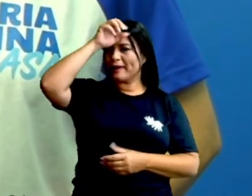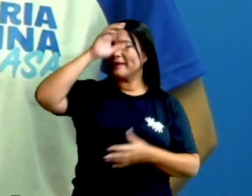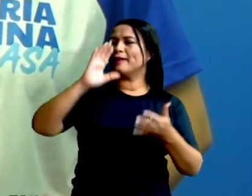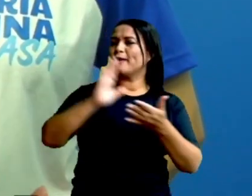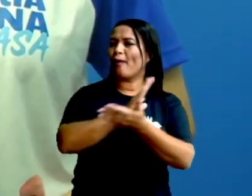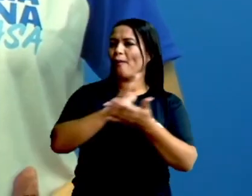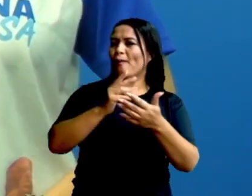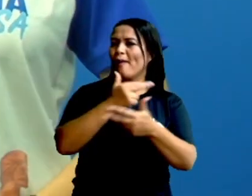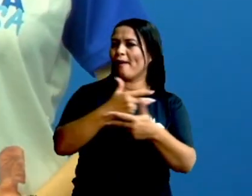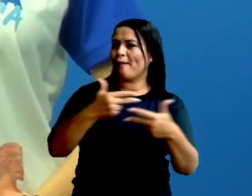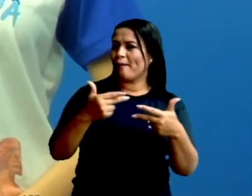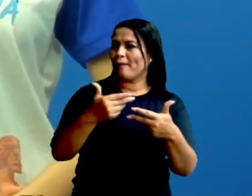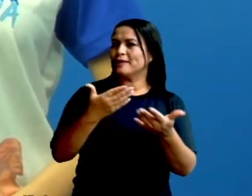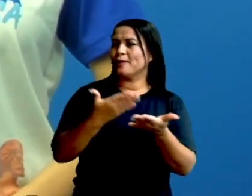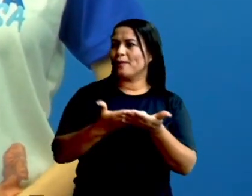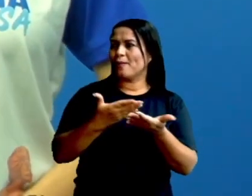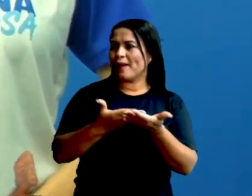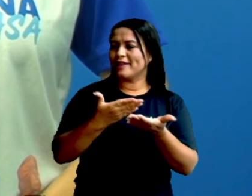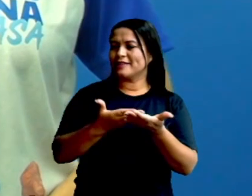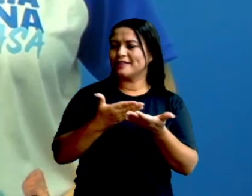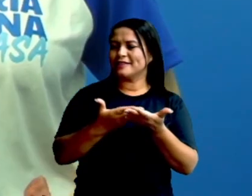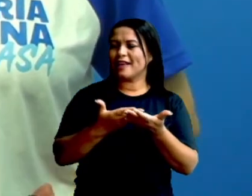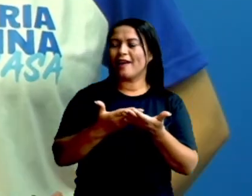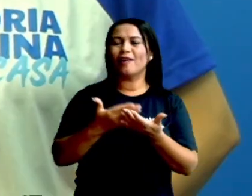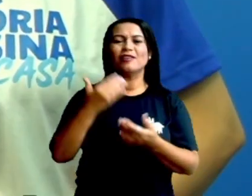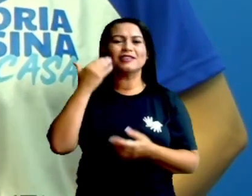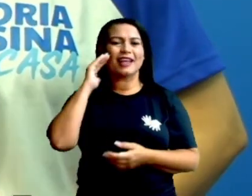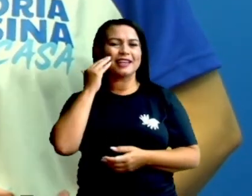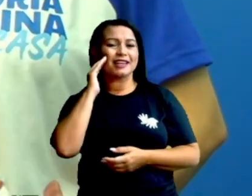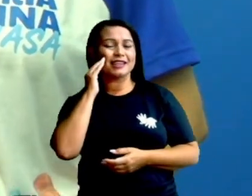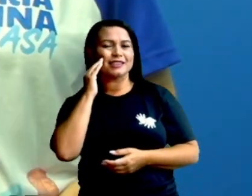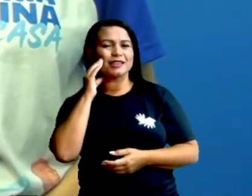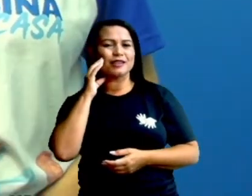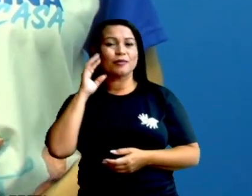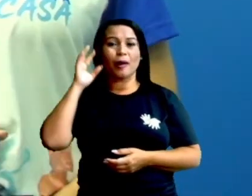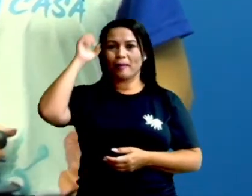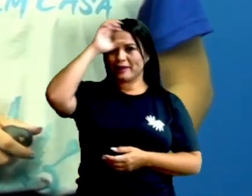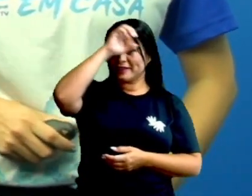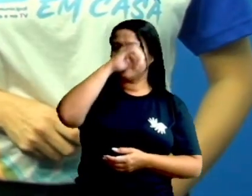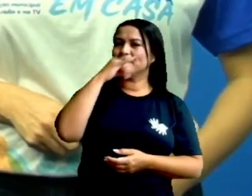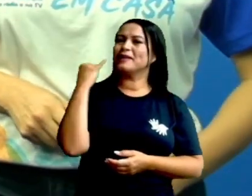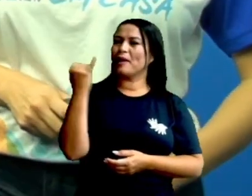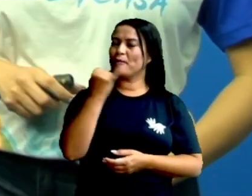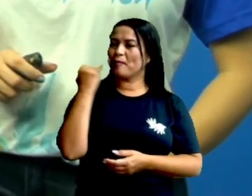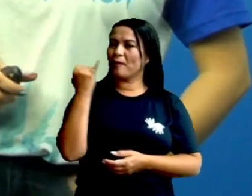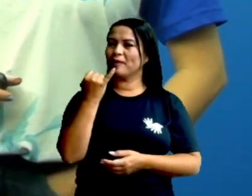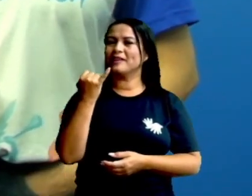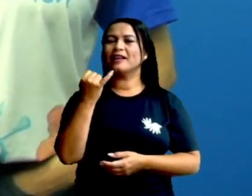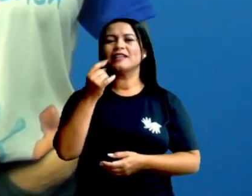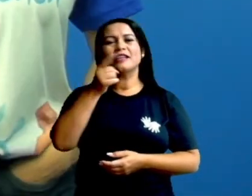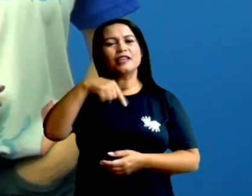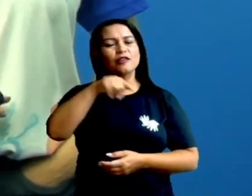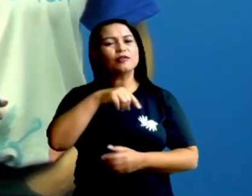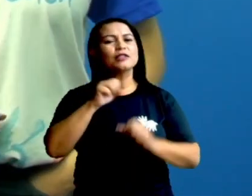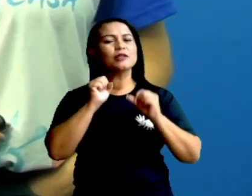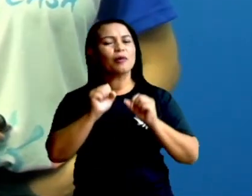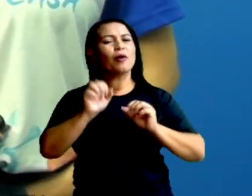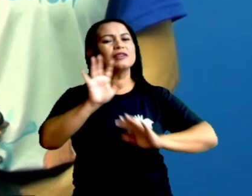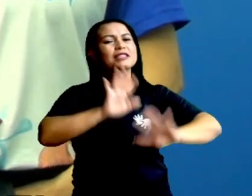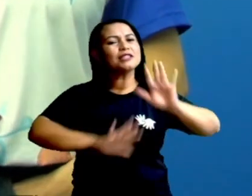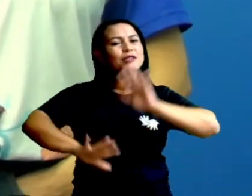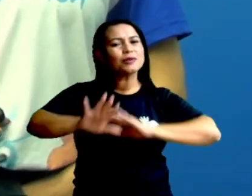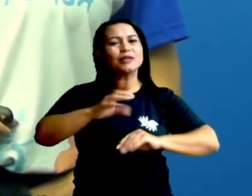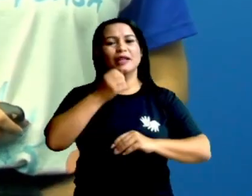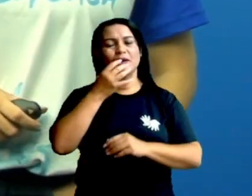alguma coisa com essas aulas tenho que cada algum conhecimento aí que isso é o que importa e vocês se